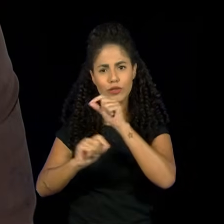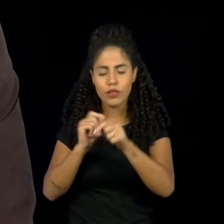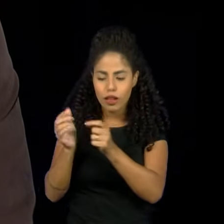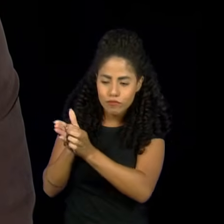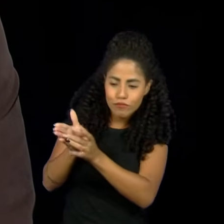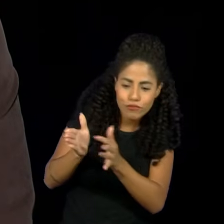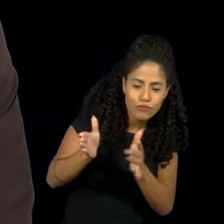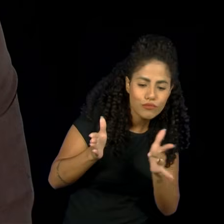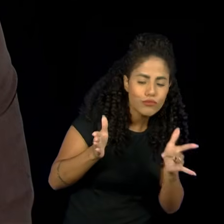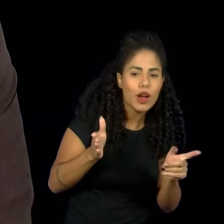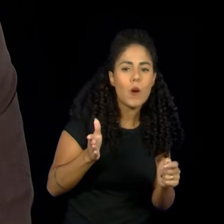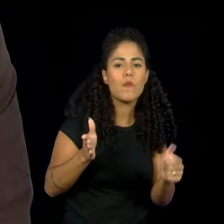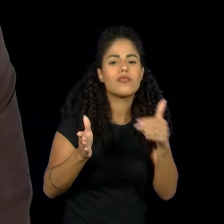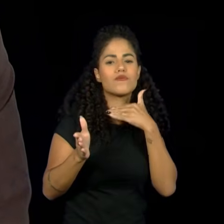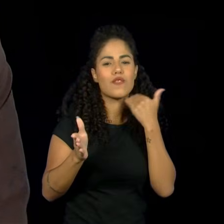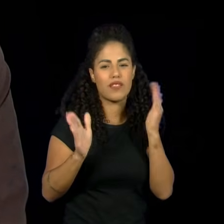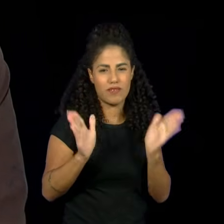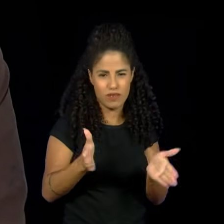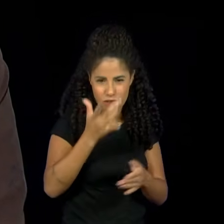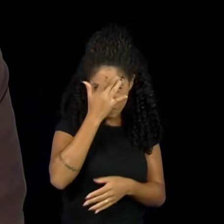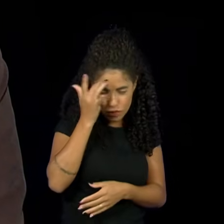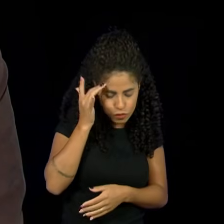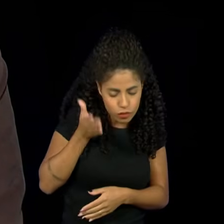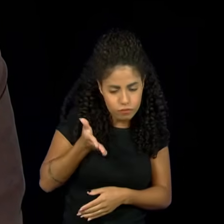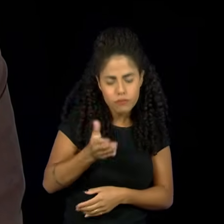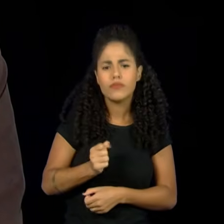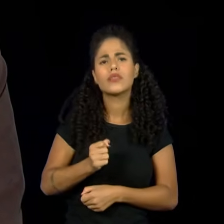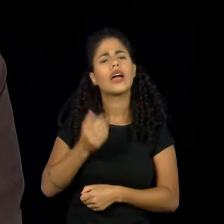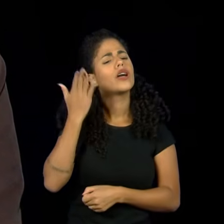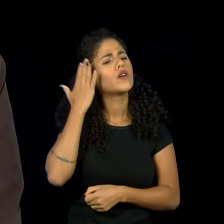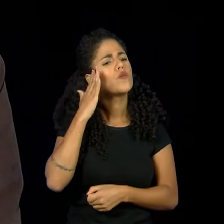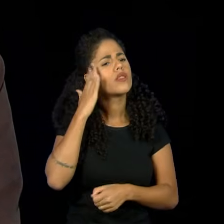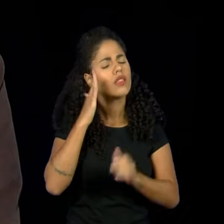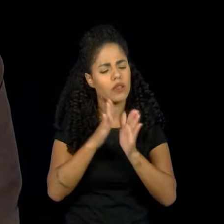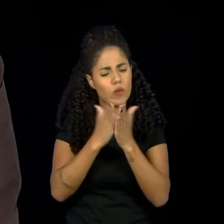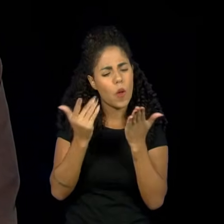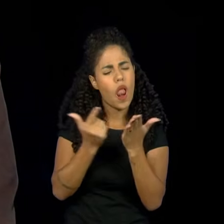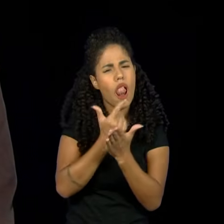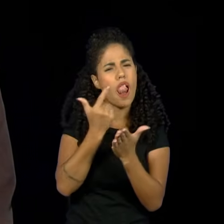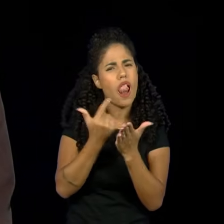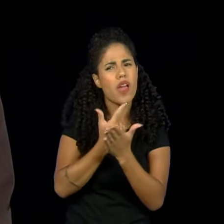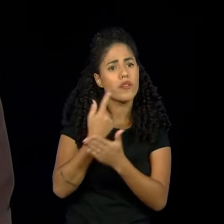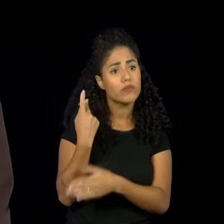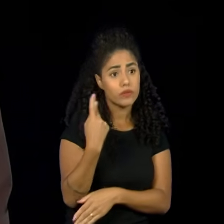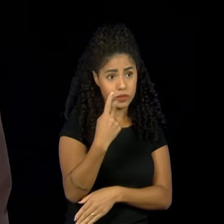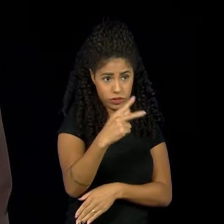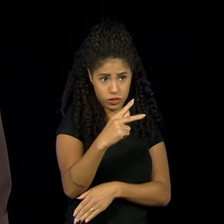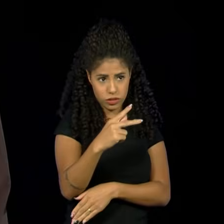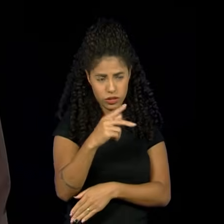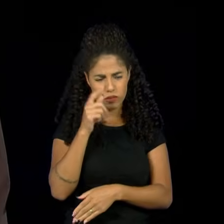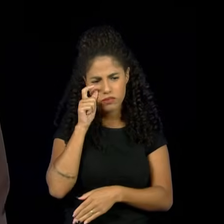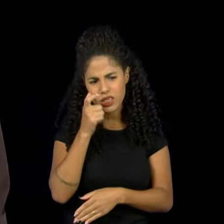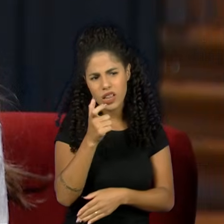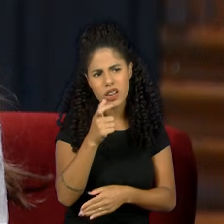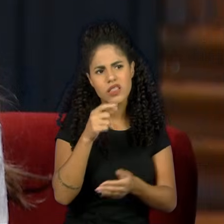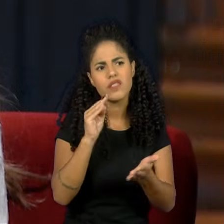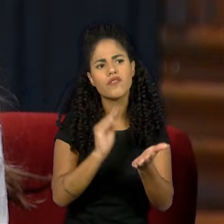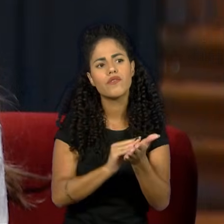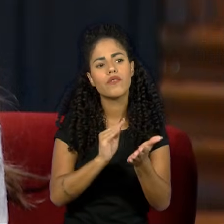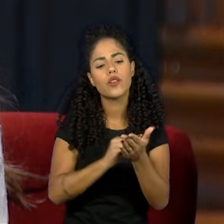vida. Ana, pelo que eu entendo dos seus livros, falta interesse